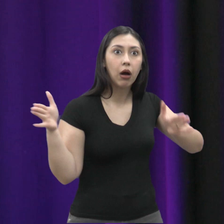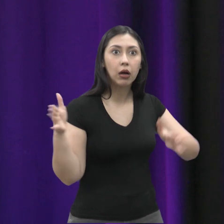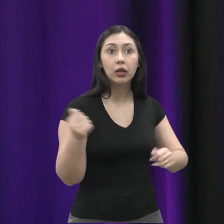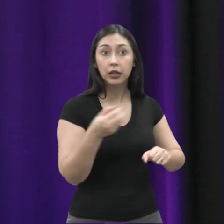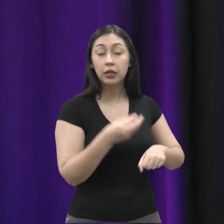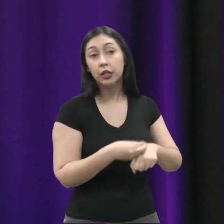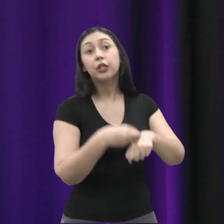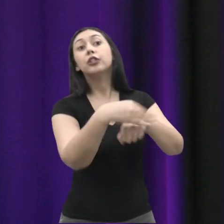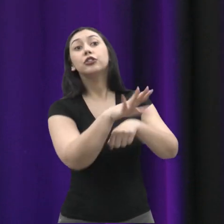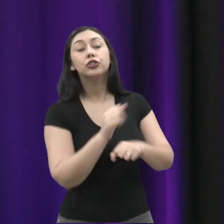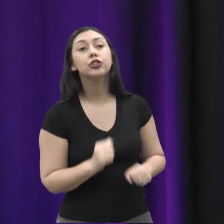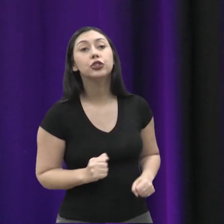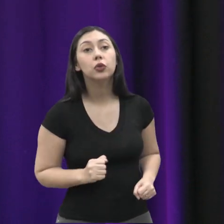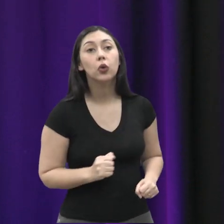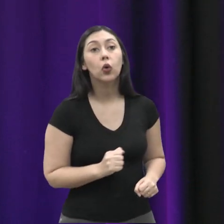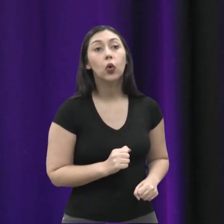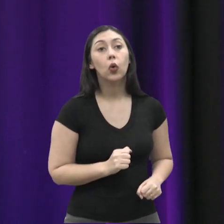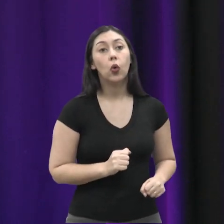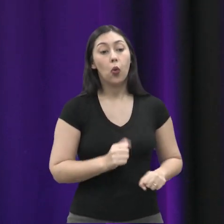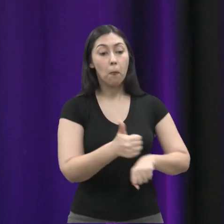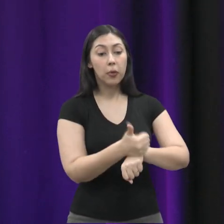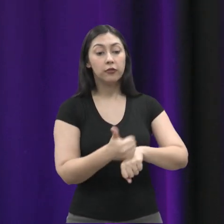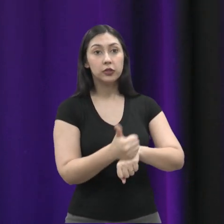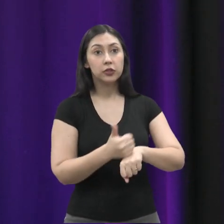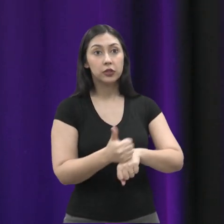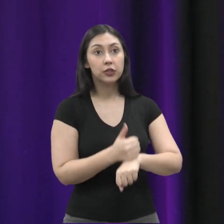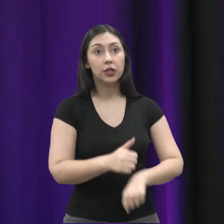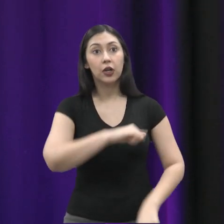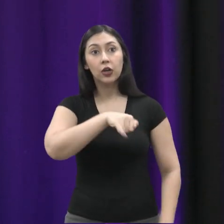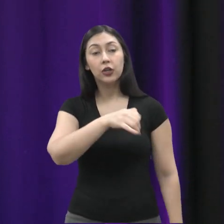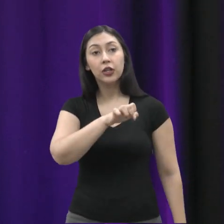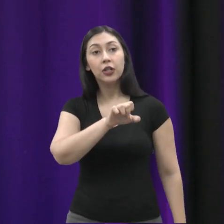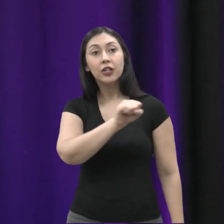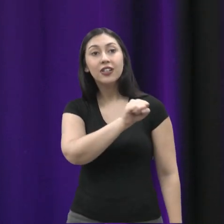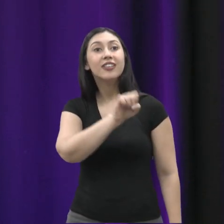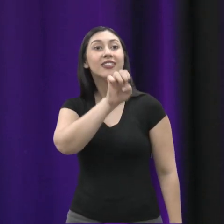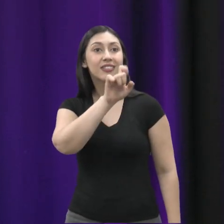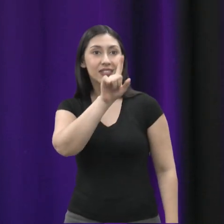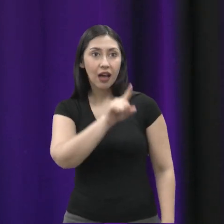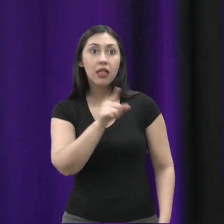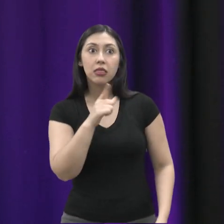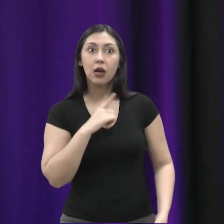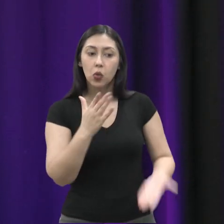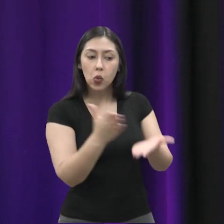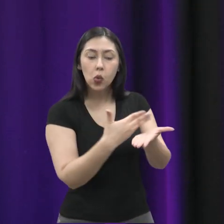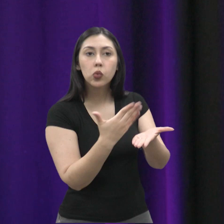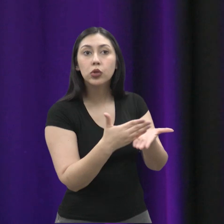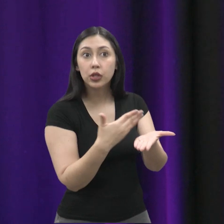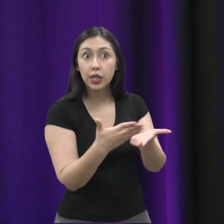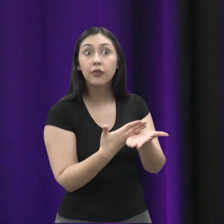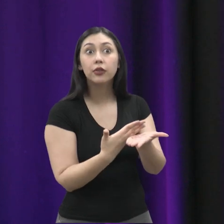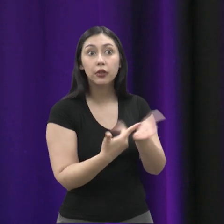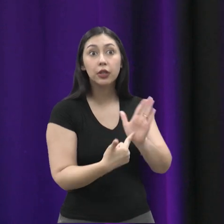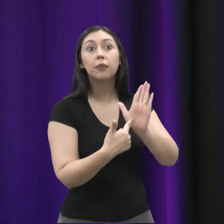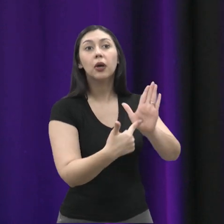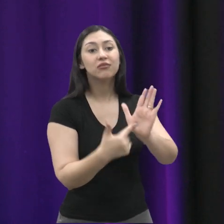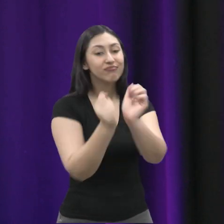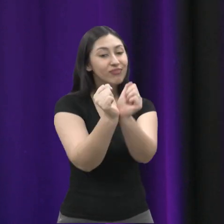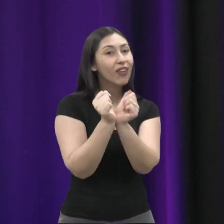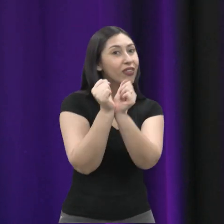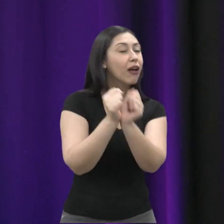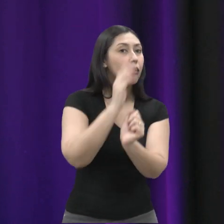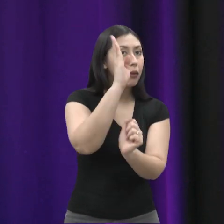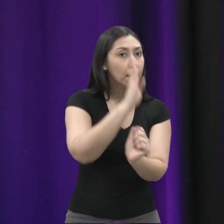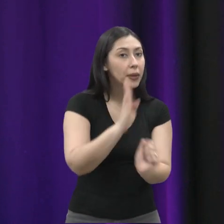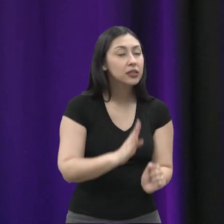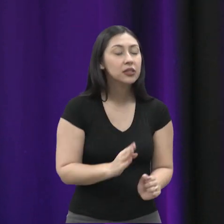Inventou o Brasil, e como historiador eu concordo que, assim, o Brasil é feito de escravidão. Infelizmente, não tem nada que a gente possa